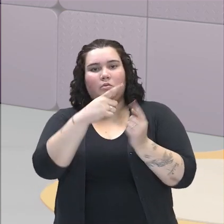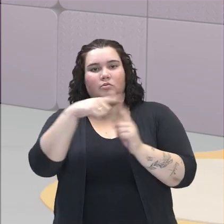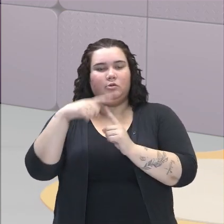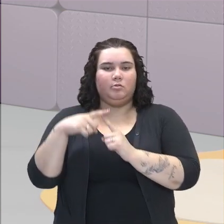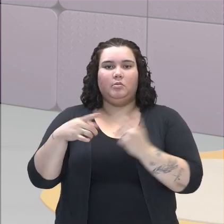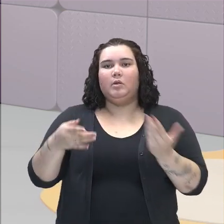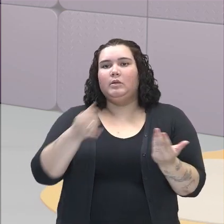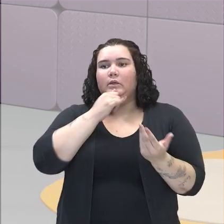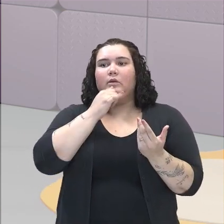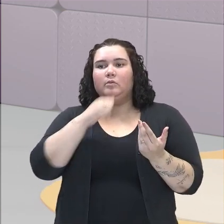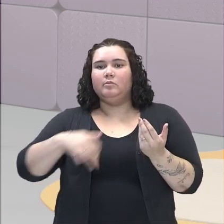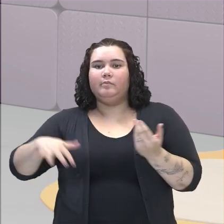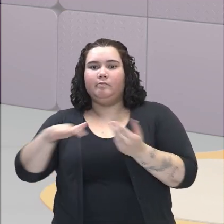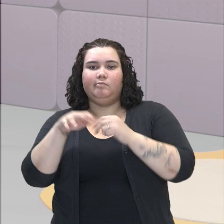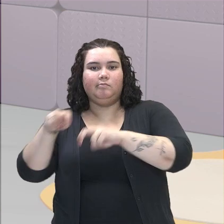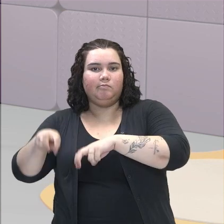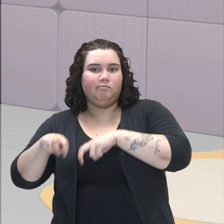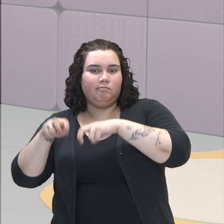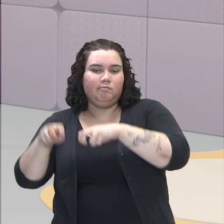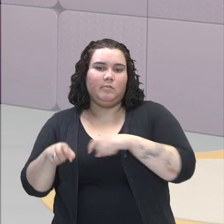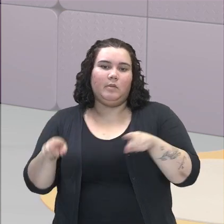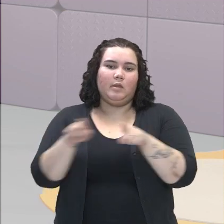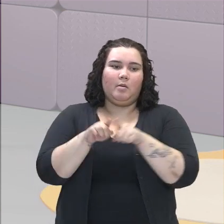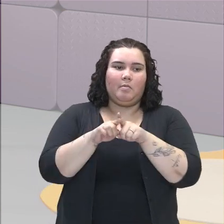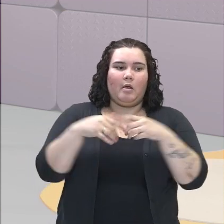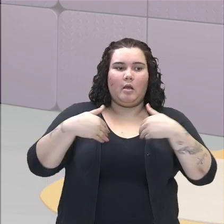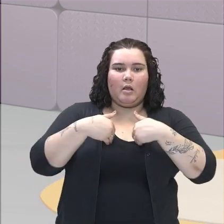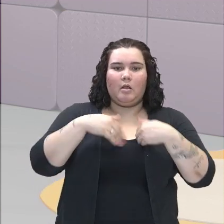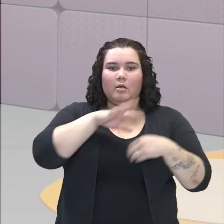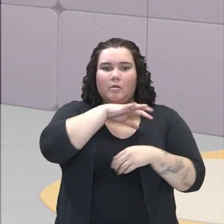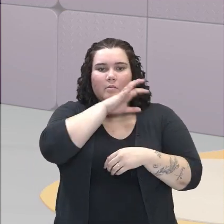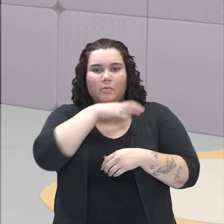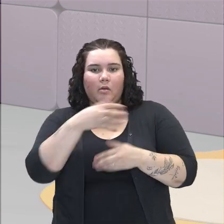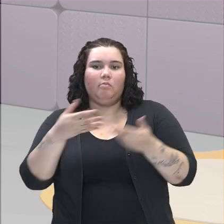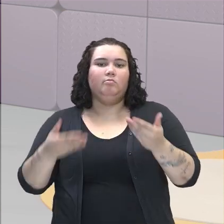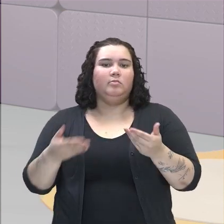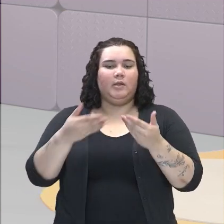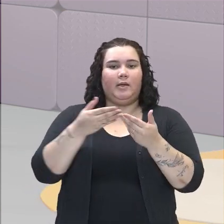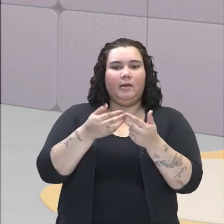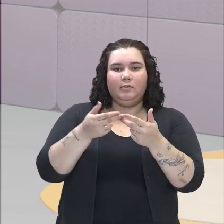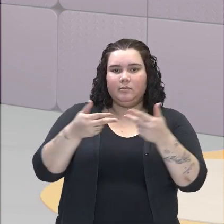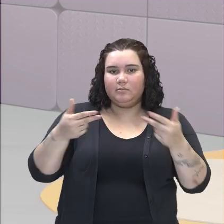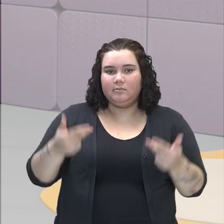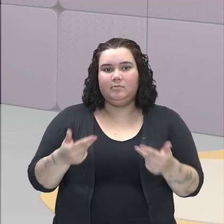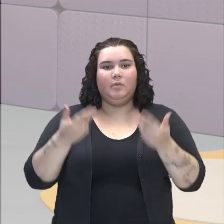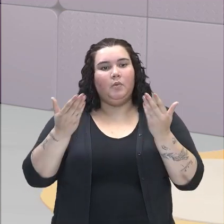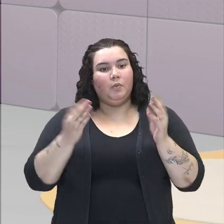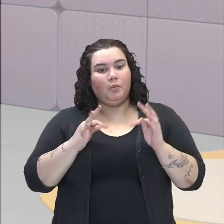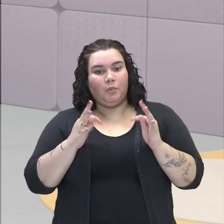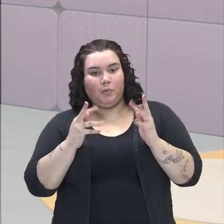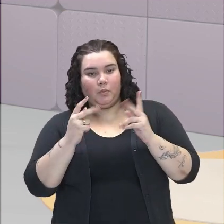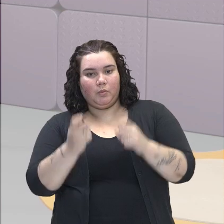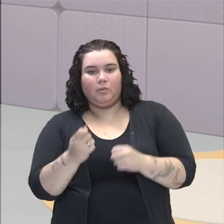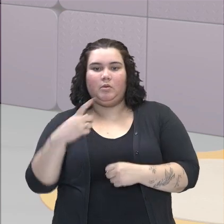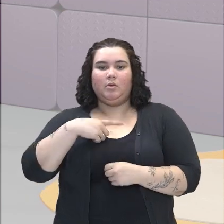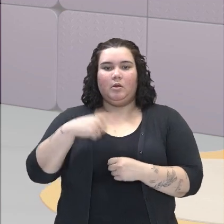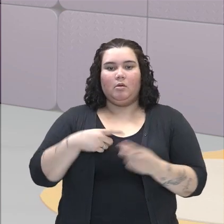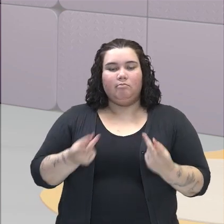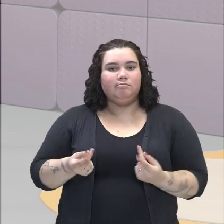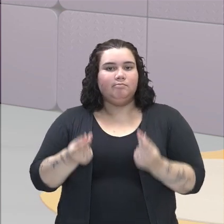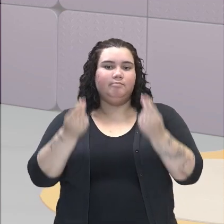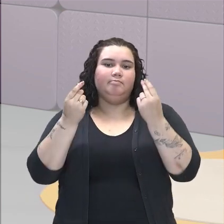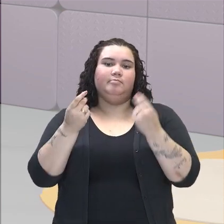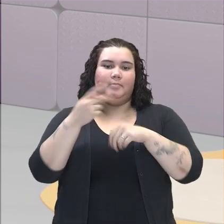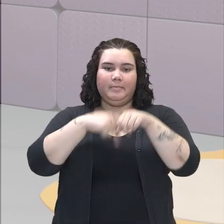agricultura, quanto com pecuária, com indústria, com serviço. Né? Tudo isso também gera riqueza